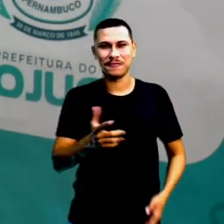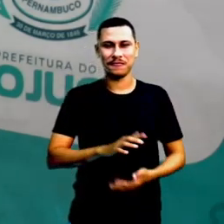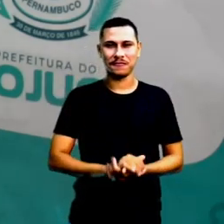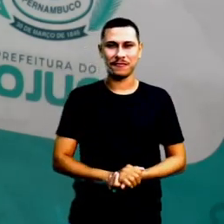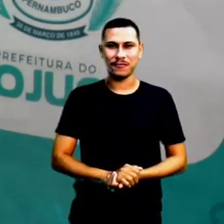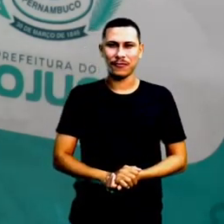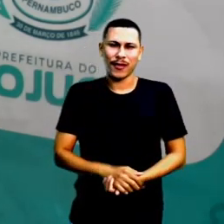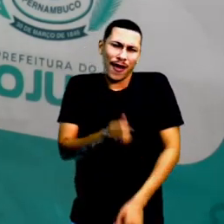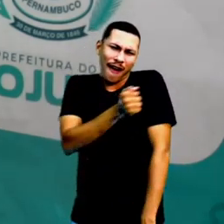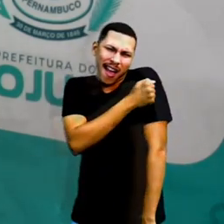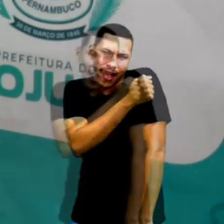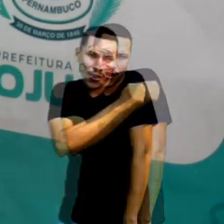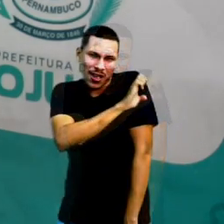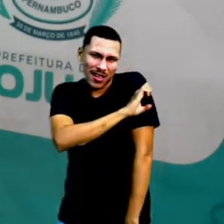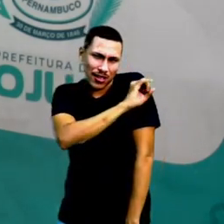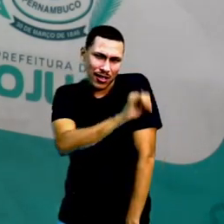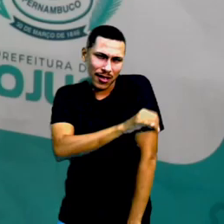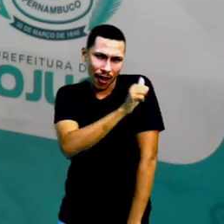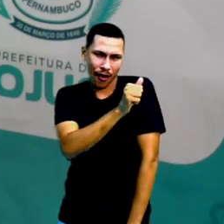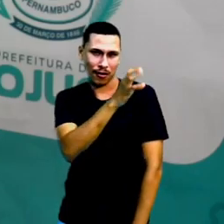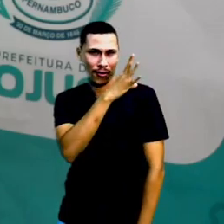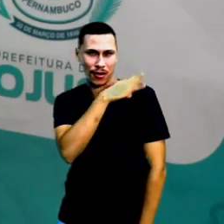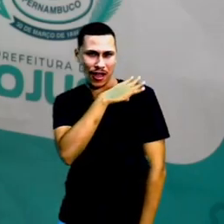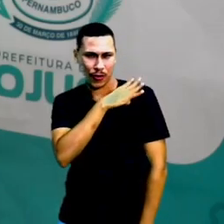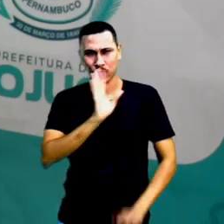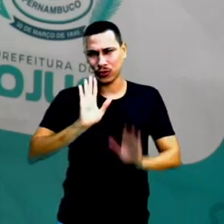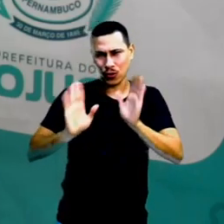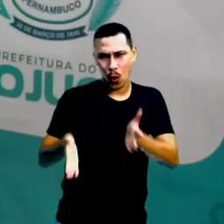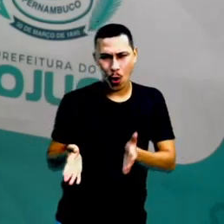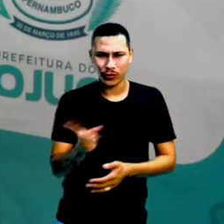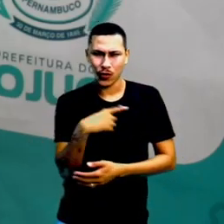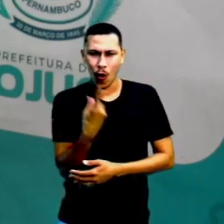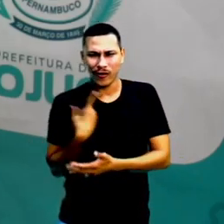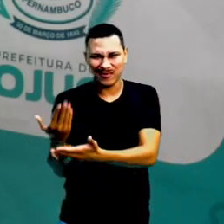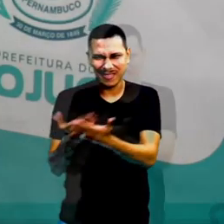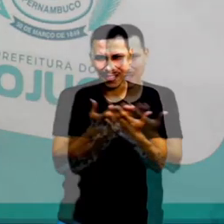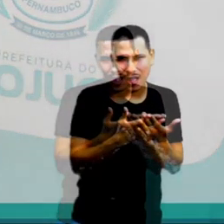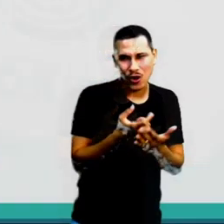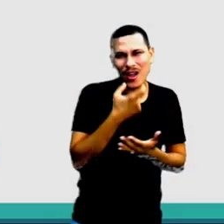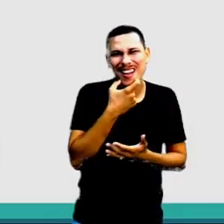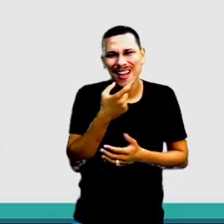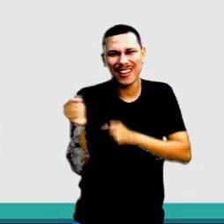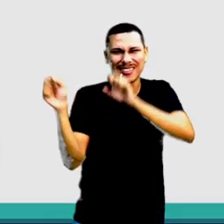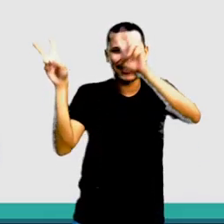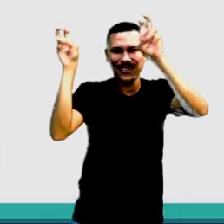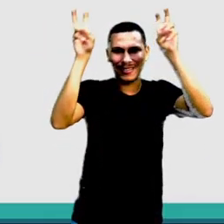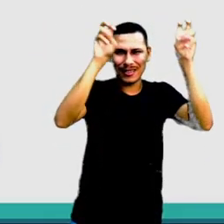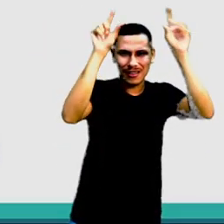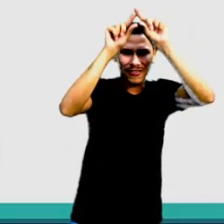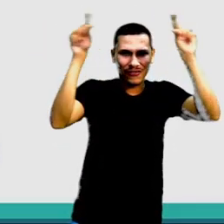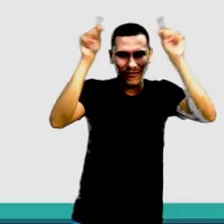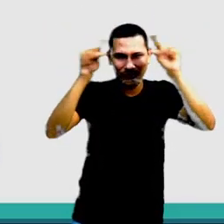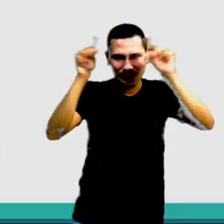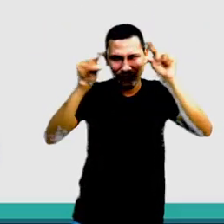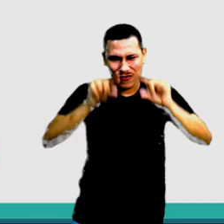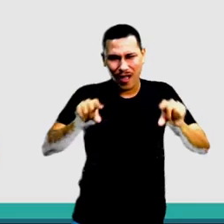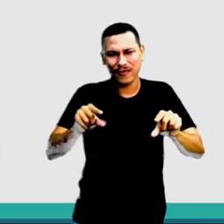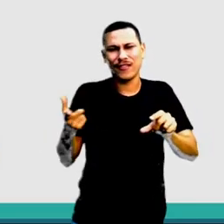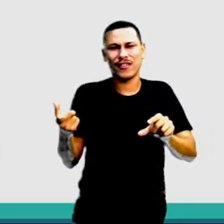queridos alunos do EJA 4, hoje nós teremos uma aula sobre Expressions in Different